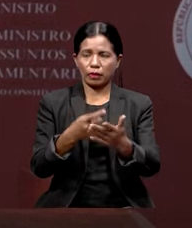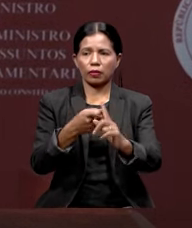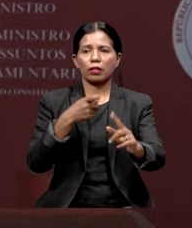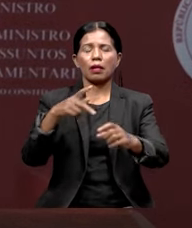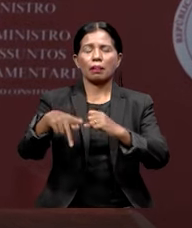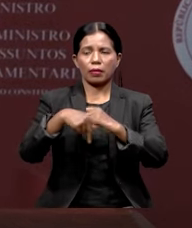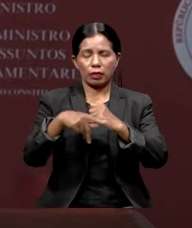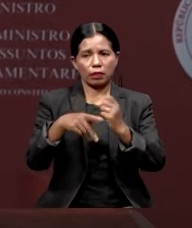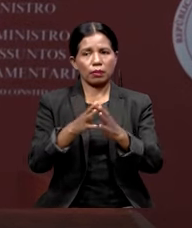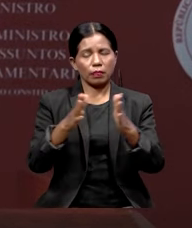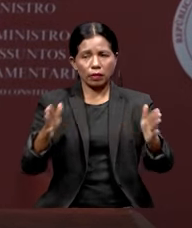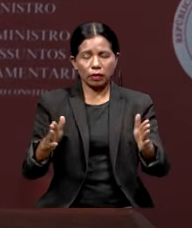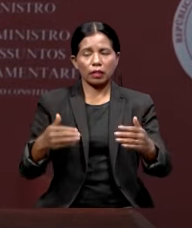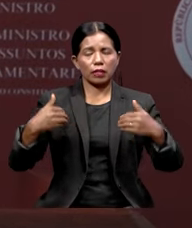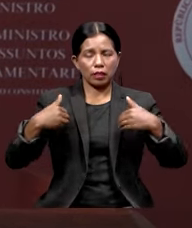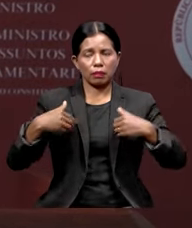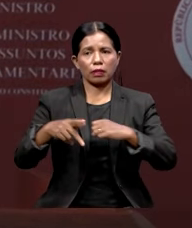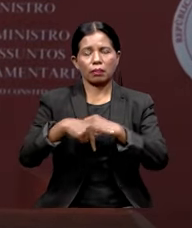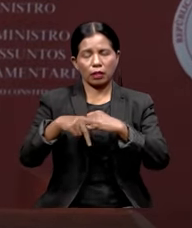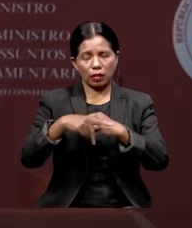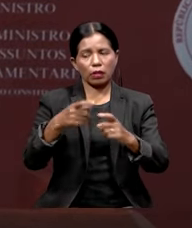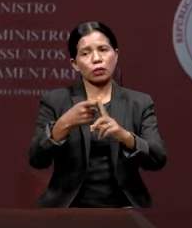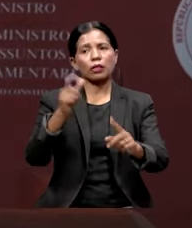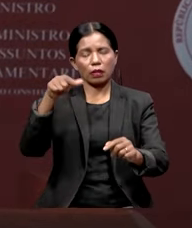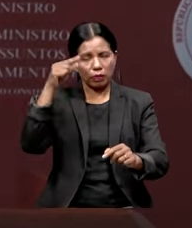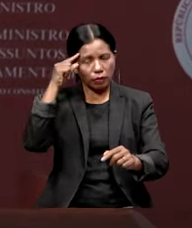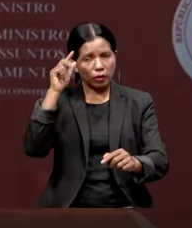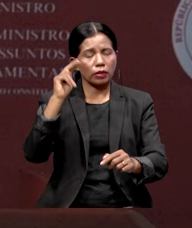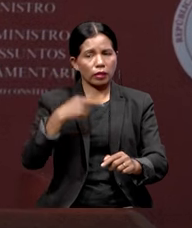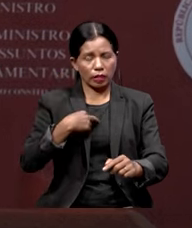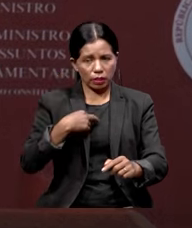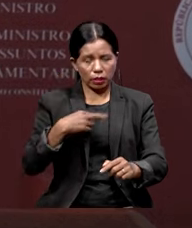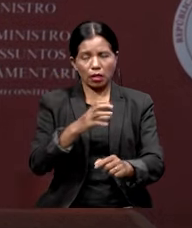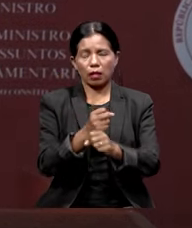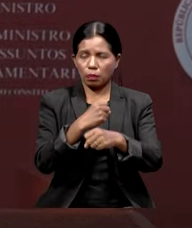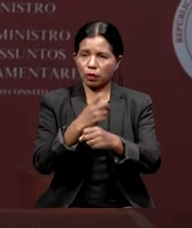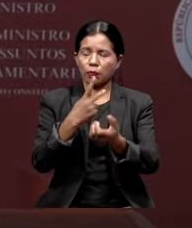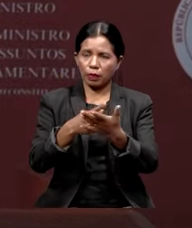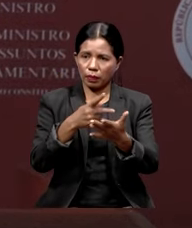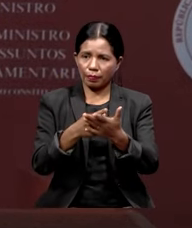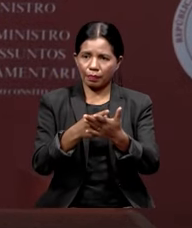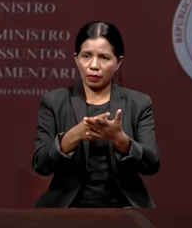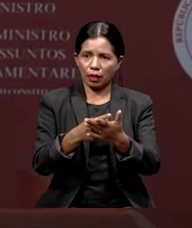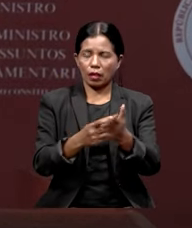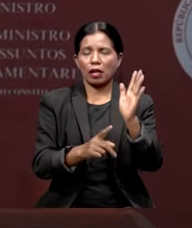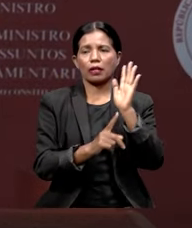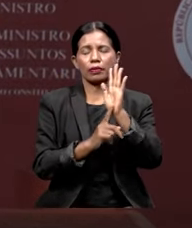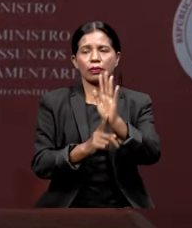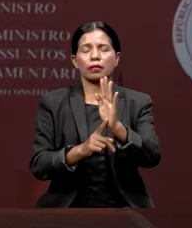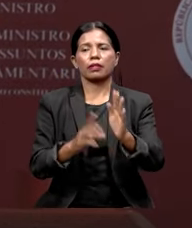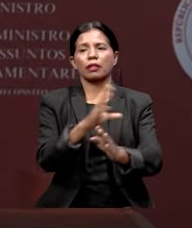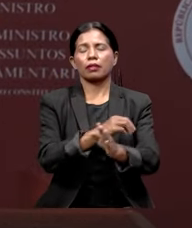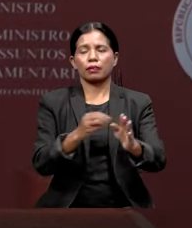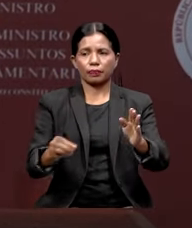né mas íamos bancada husi parte governo rasi uma kahala mos proposta atu sai husi verba ida